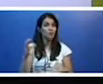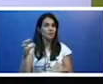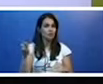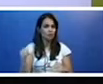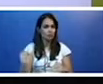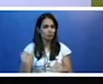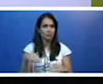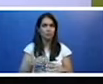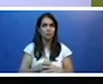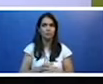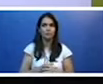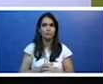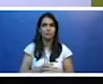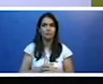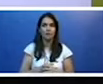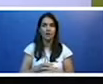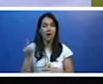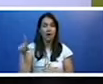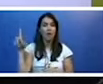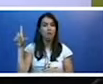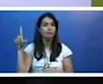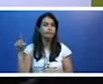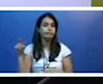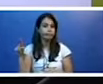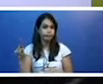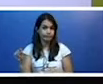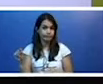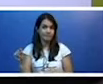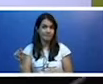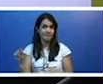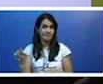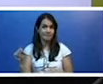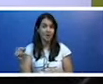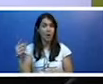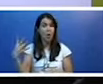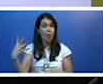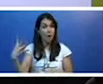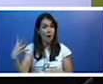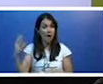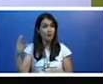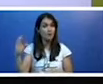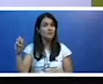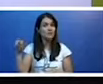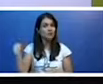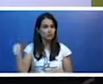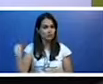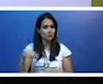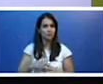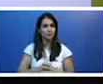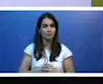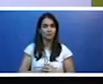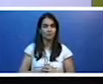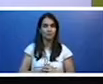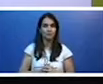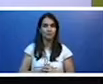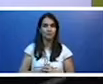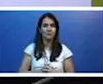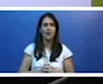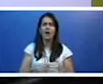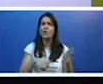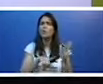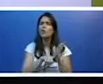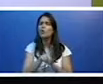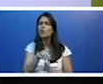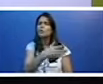essa daqui mede um pouco mais de 4 centímetros. Aí eu